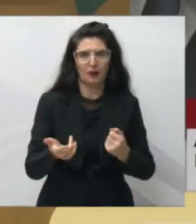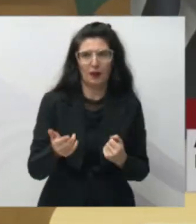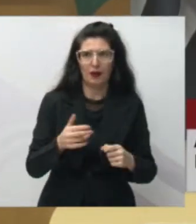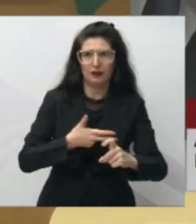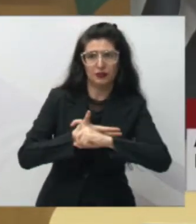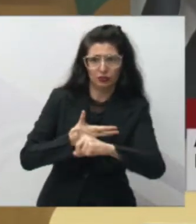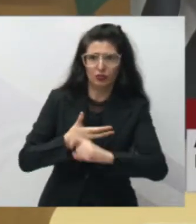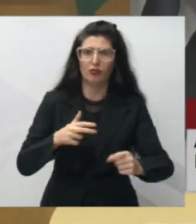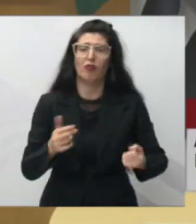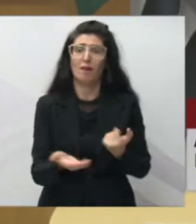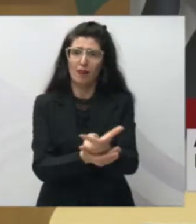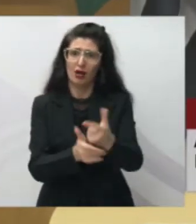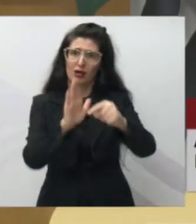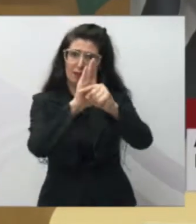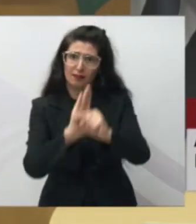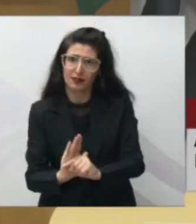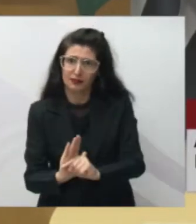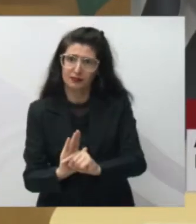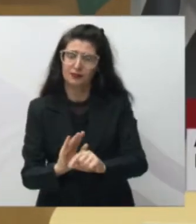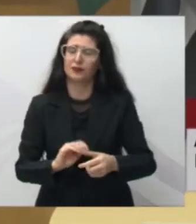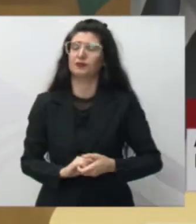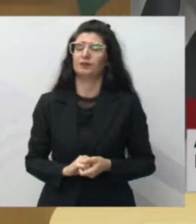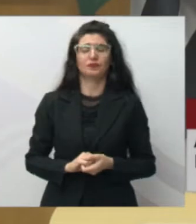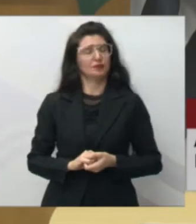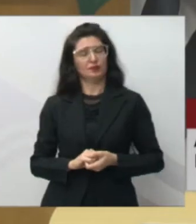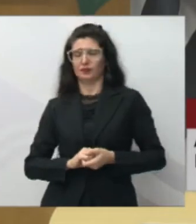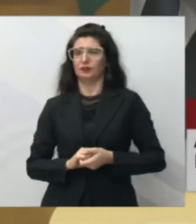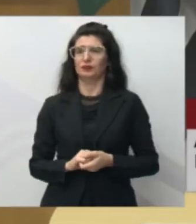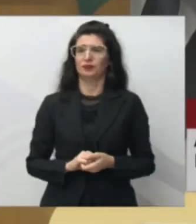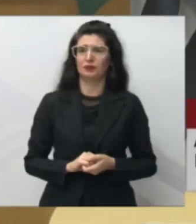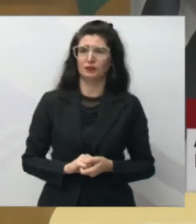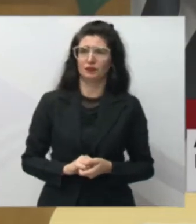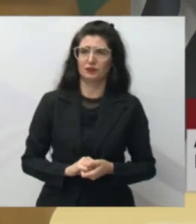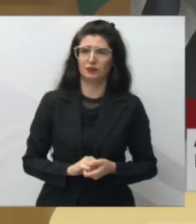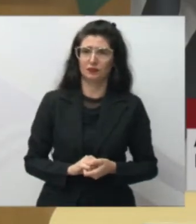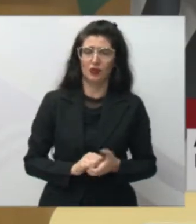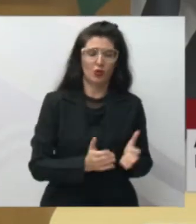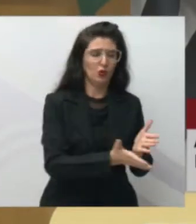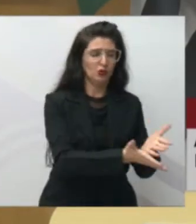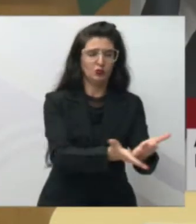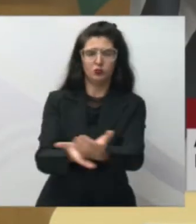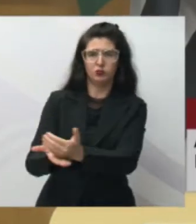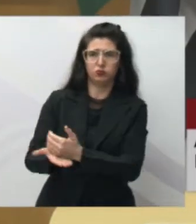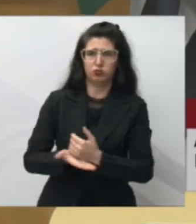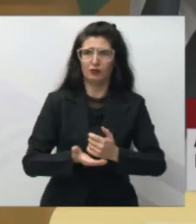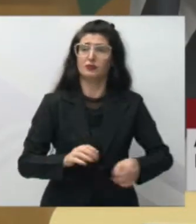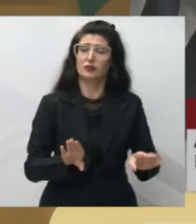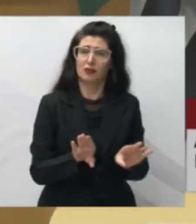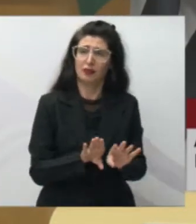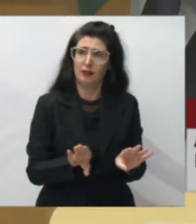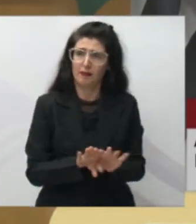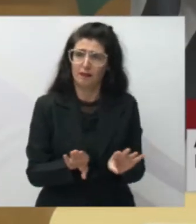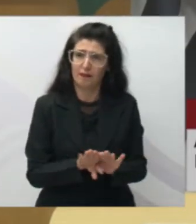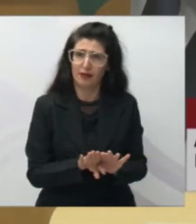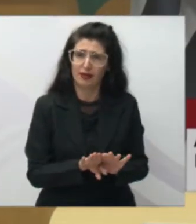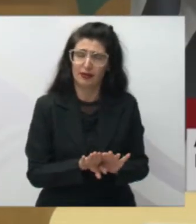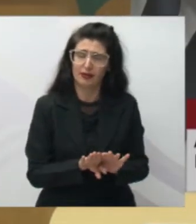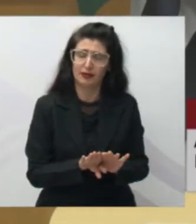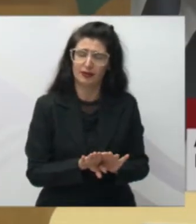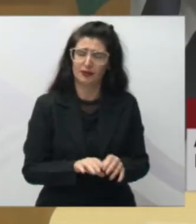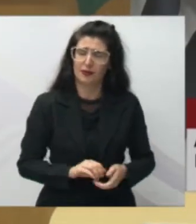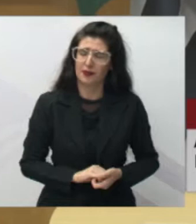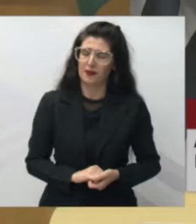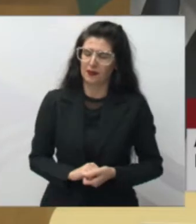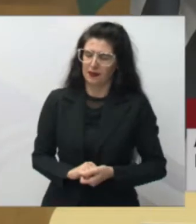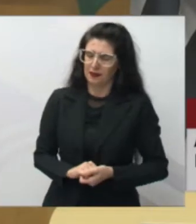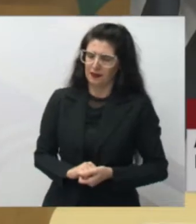propositura, estar-se-á atendendo também às reiteradas